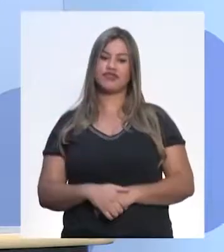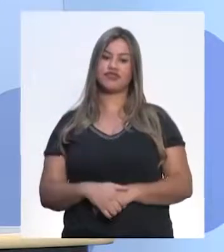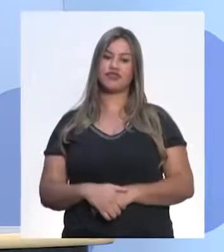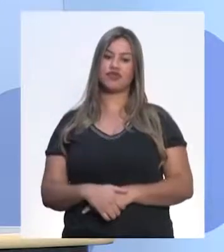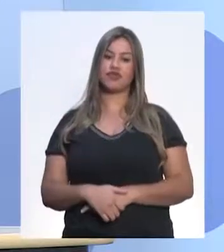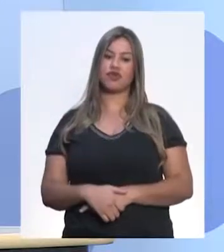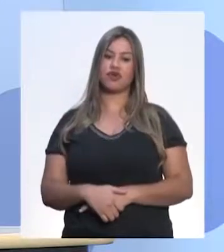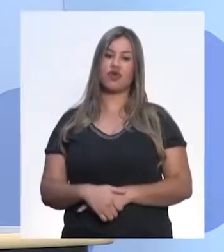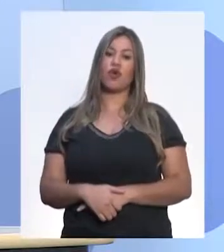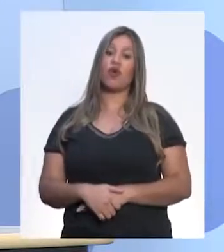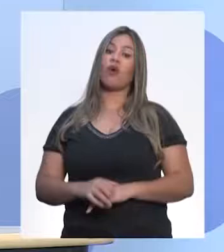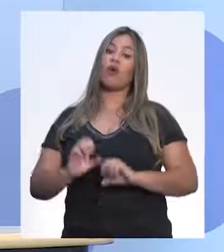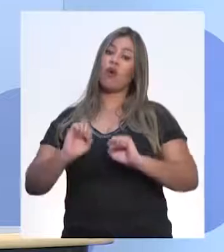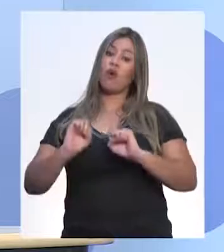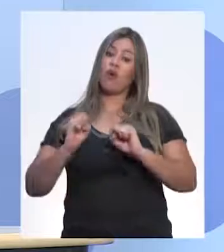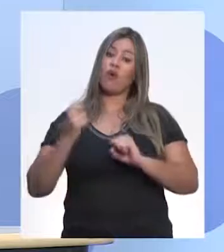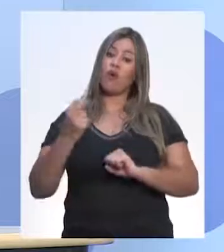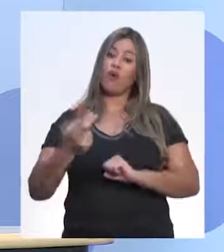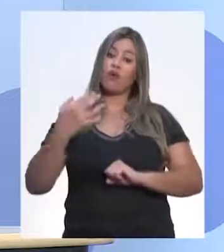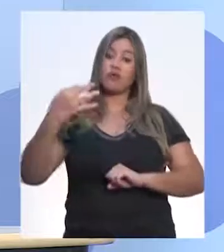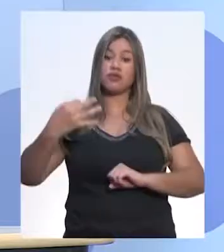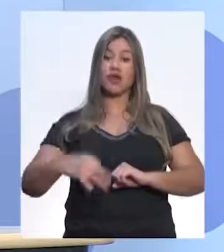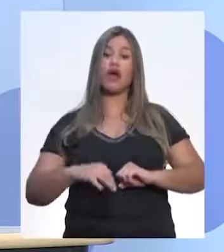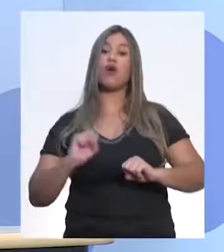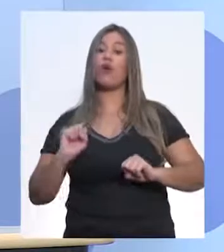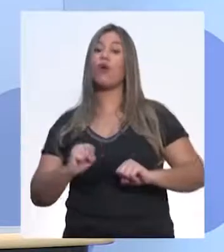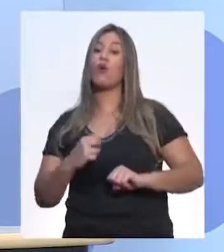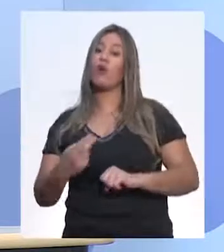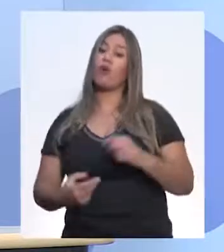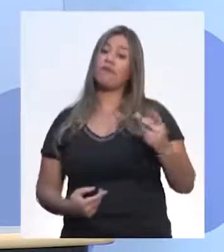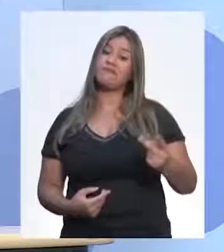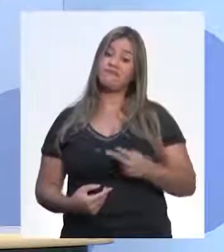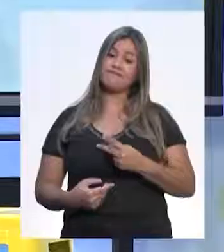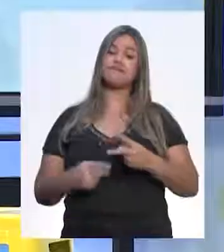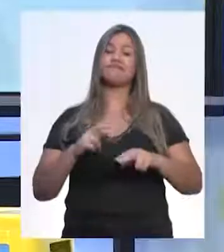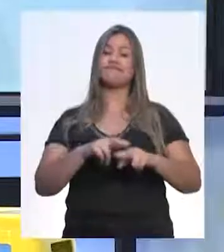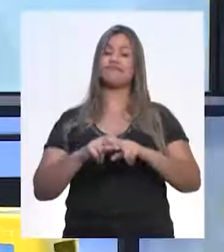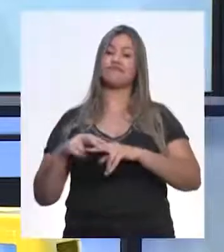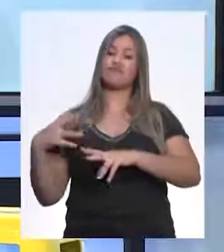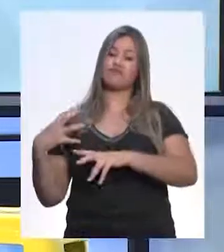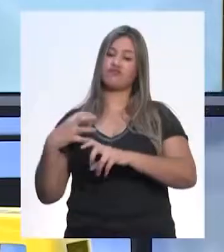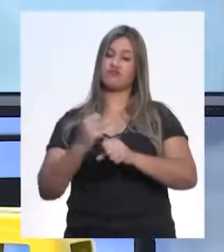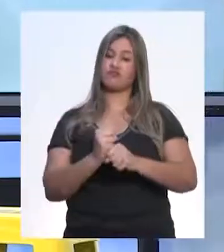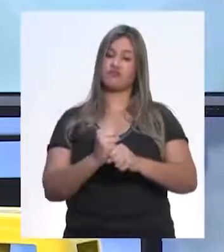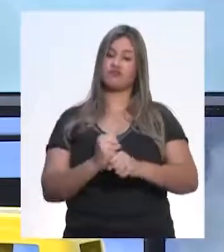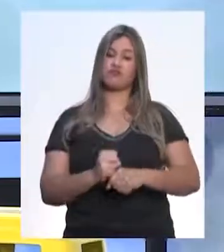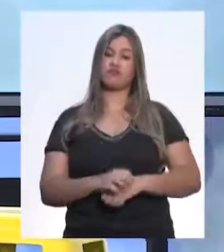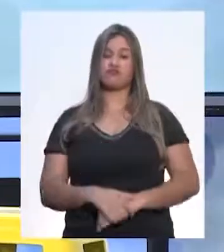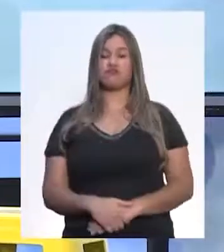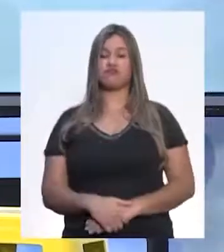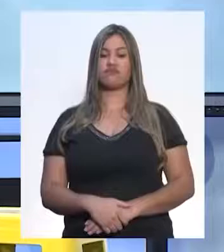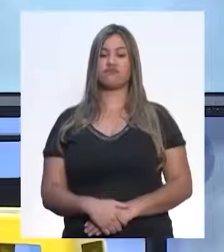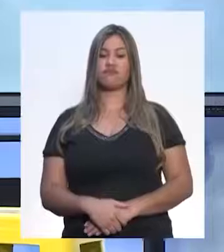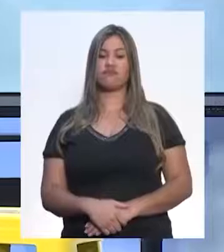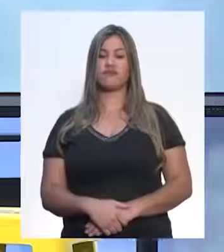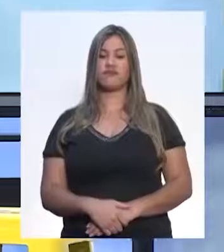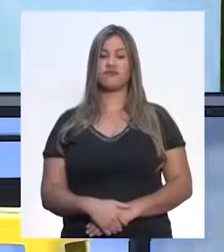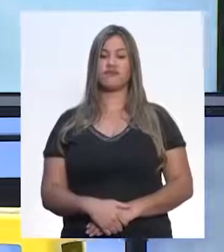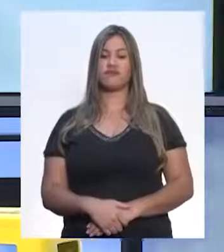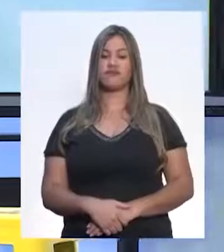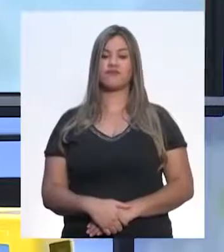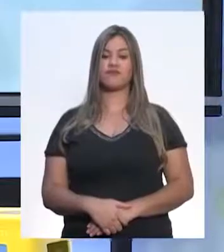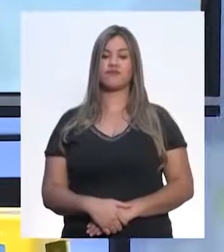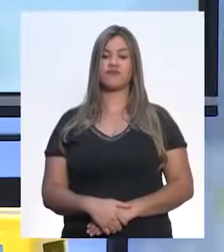hipóteses, né? Ou o cara acerta ou o cara erra. Então, por isso que eu tenho que somar, né, Ale? Exatamente. Ou ele acertou ou ele errou. Então, eu vou